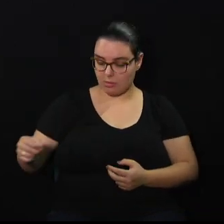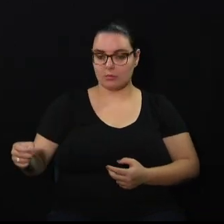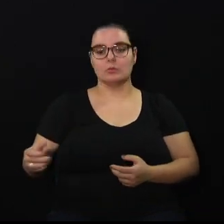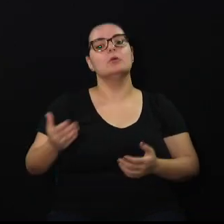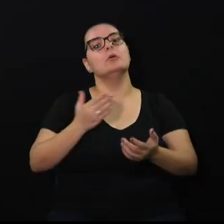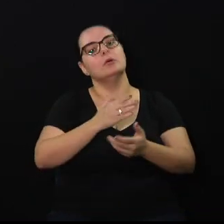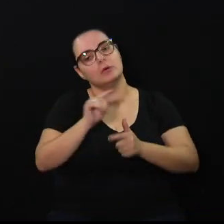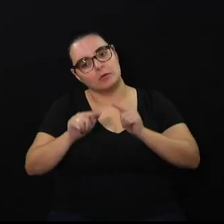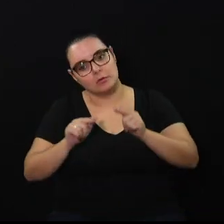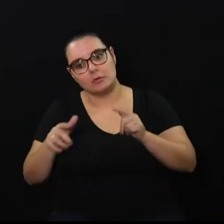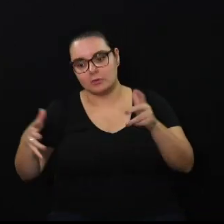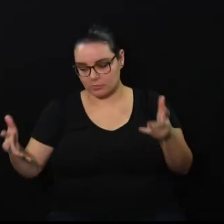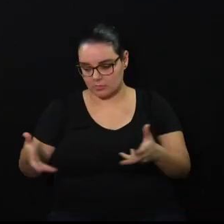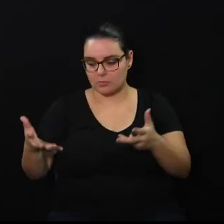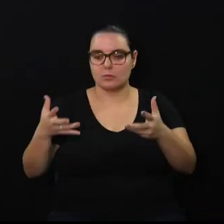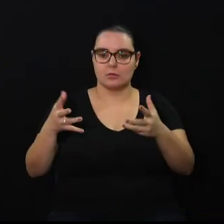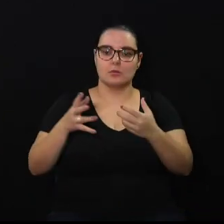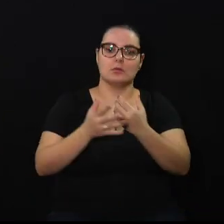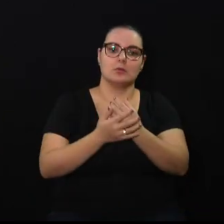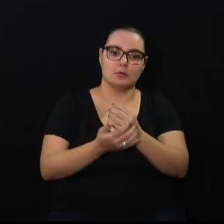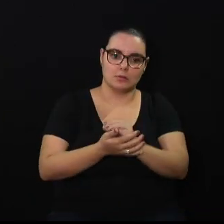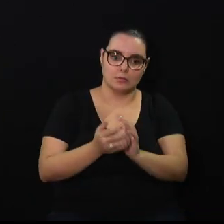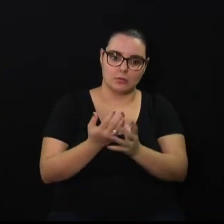além do estimulação pátio